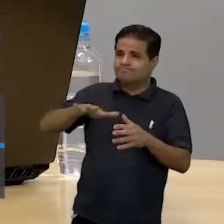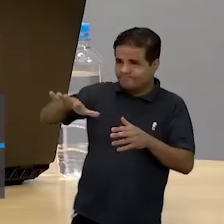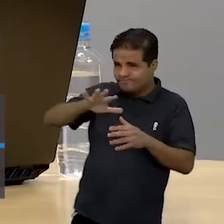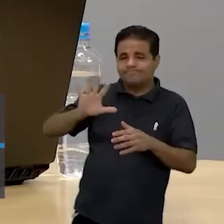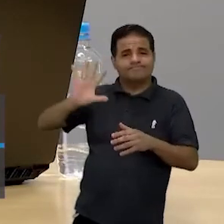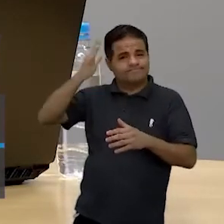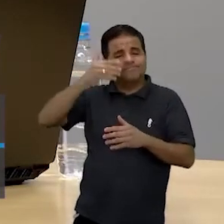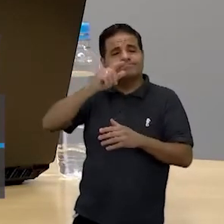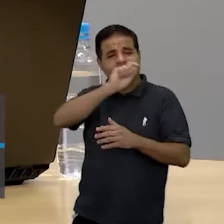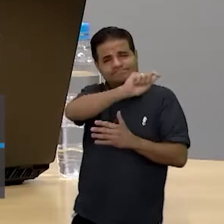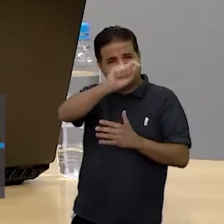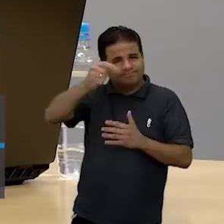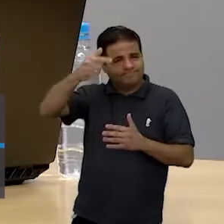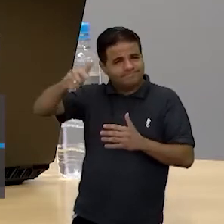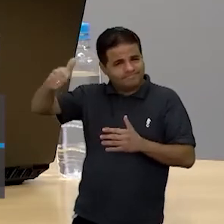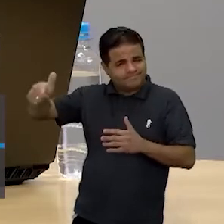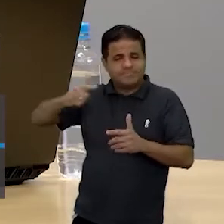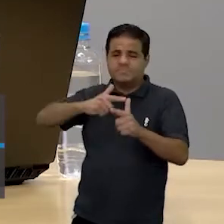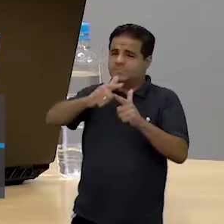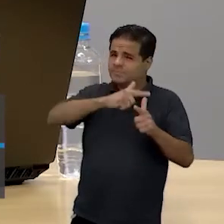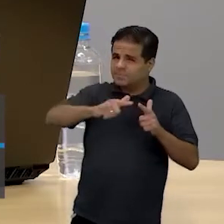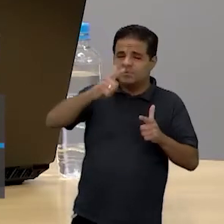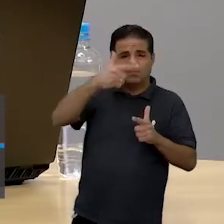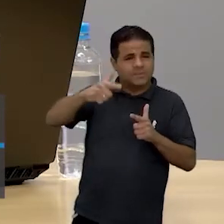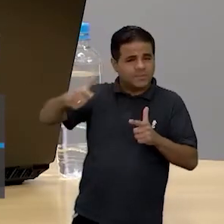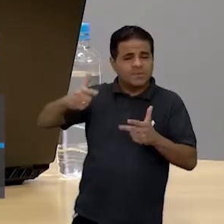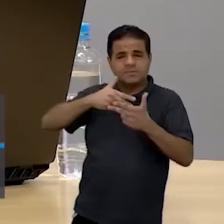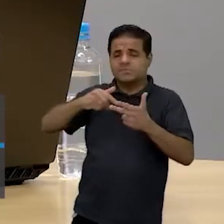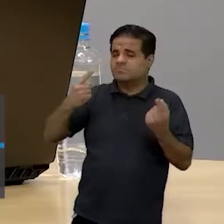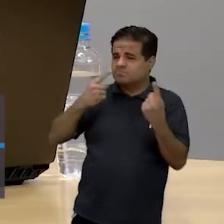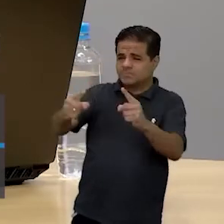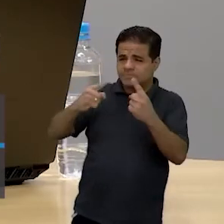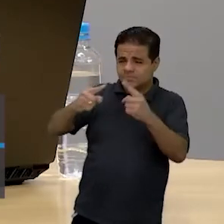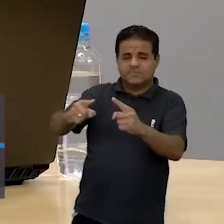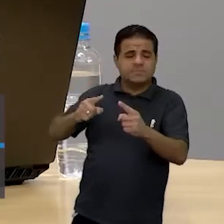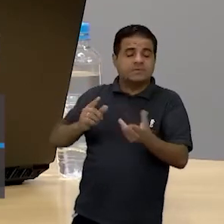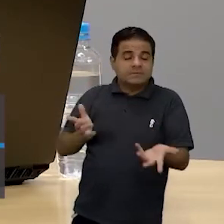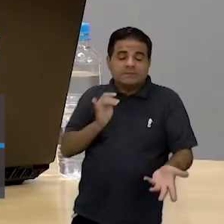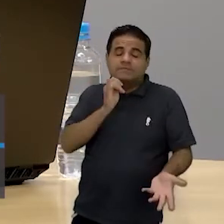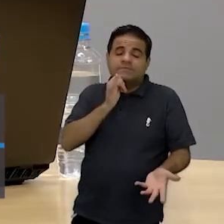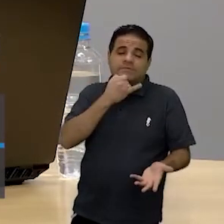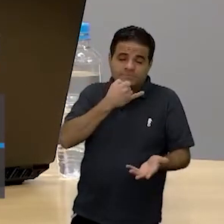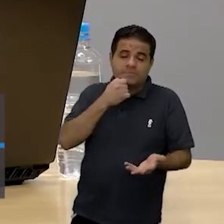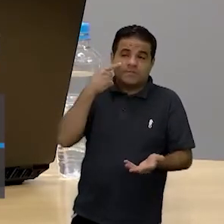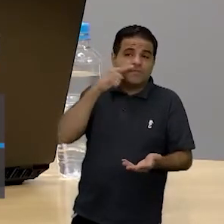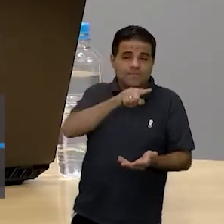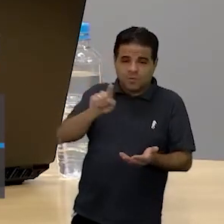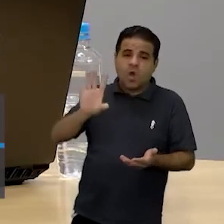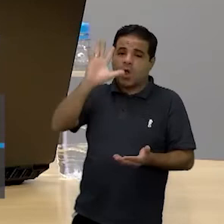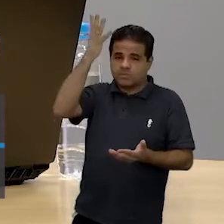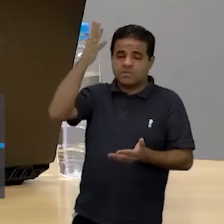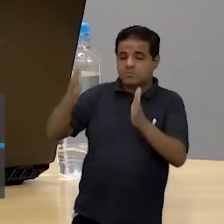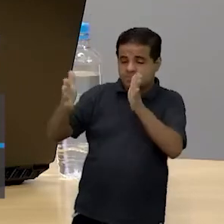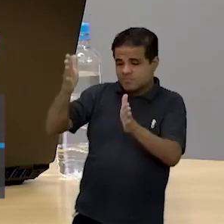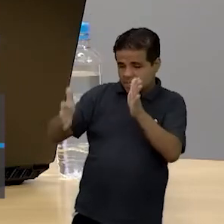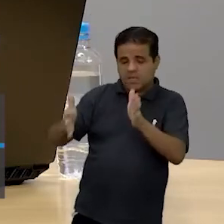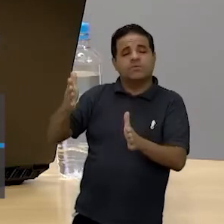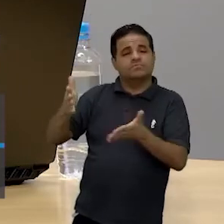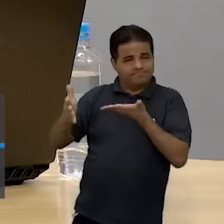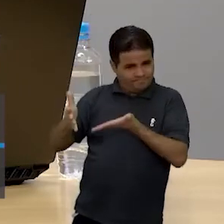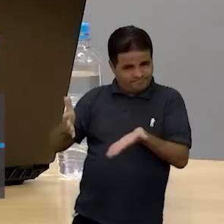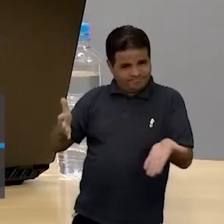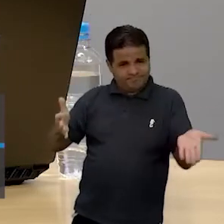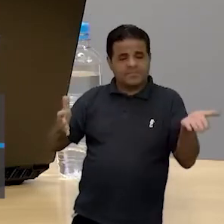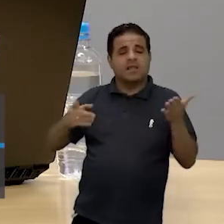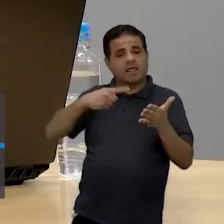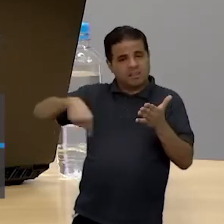ocorriam, entre outras, muitas outras violações que infelizmente ocorreram nesse período aí. Então,